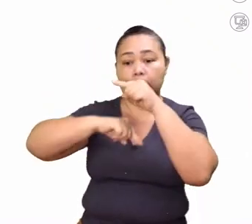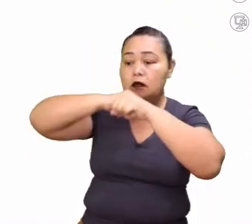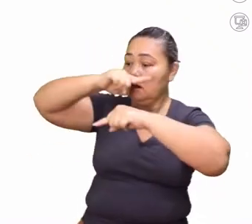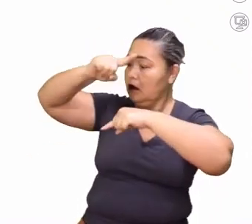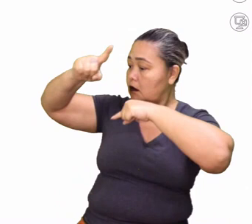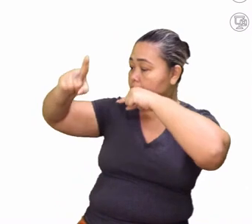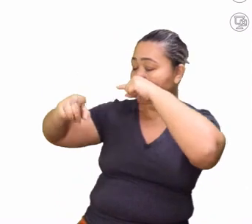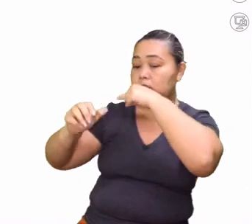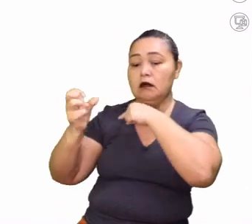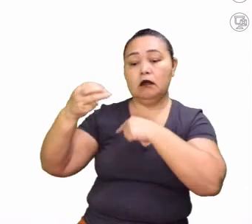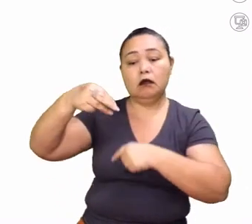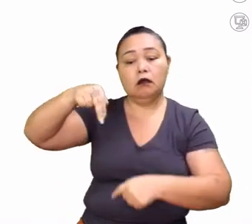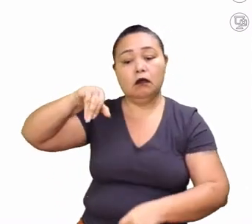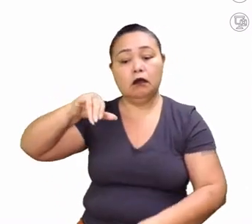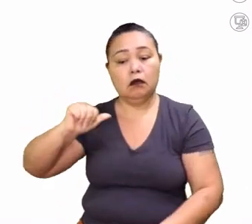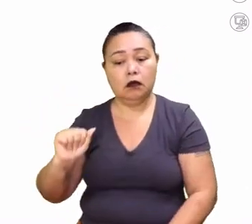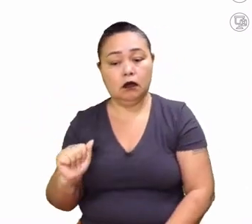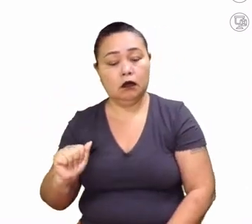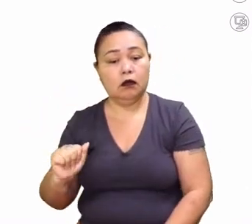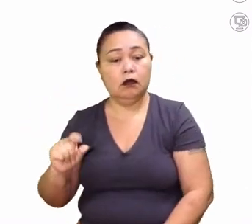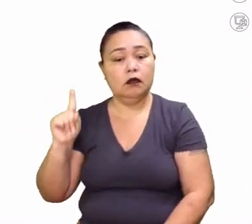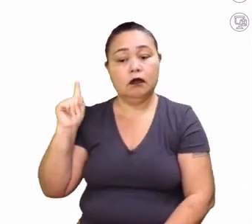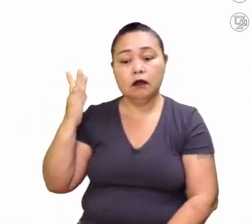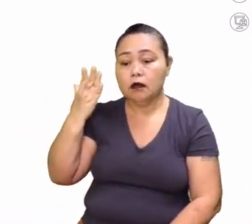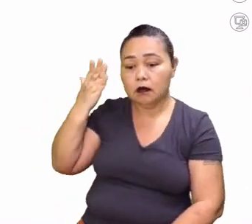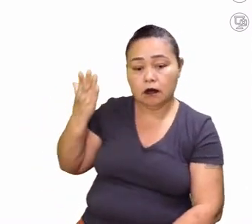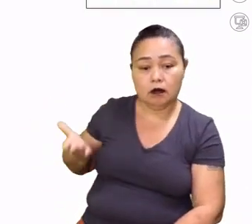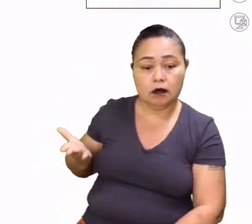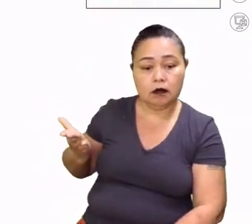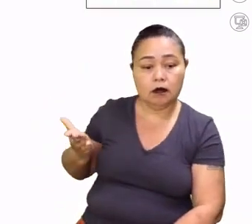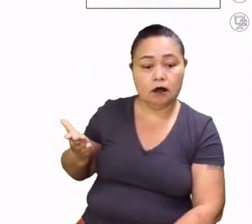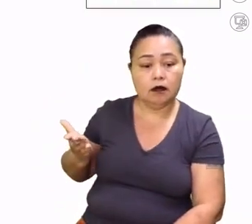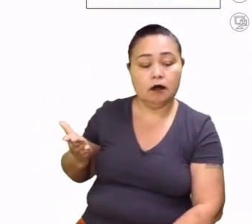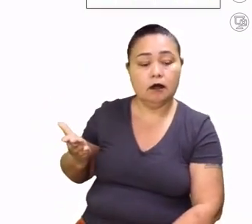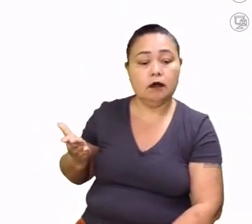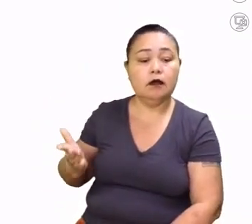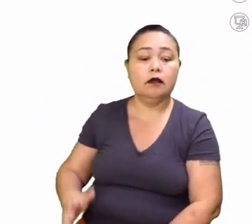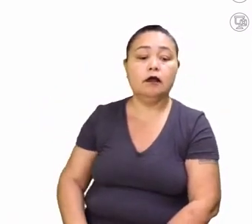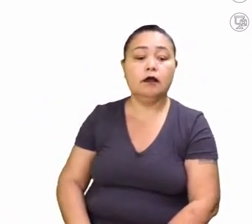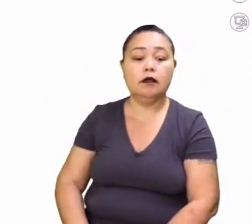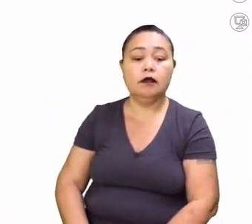aí geralmente tá olha aí então nós temos